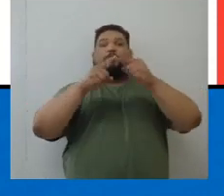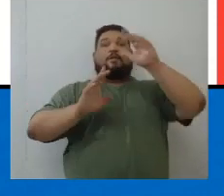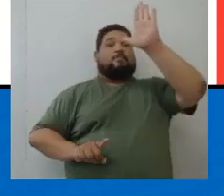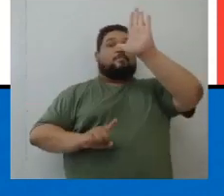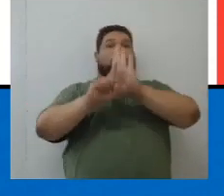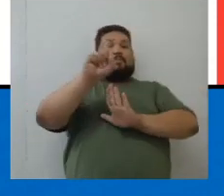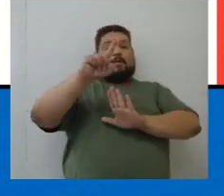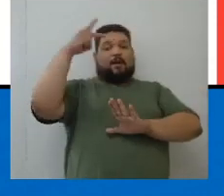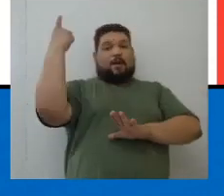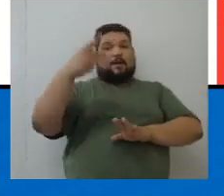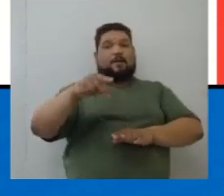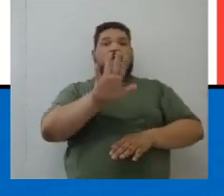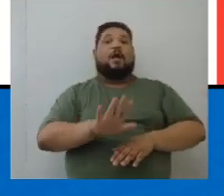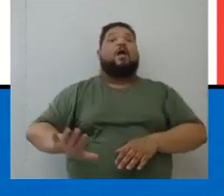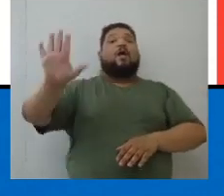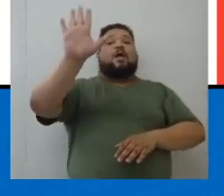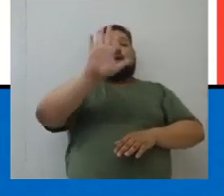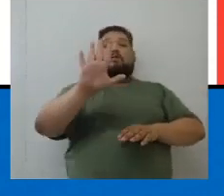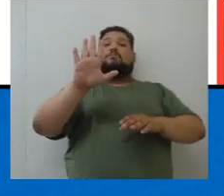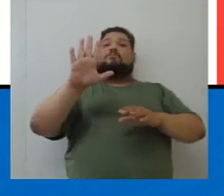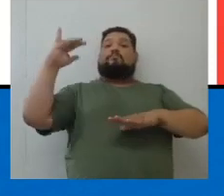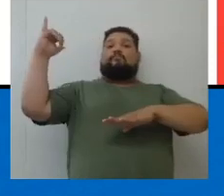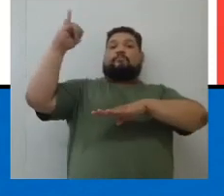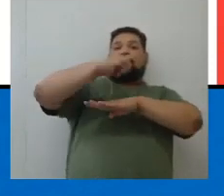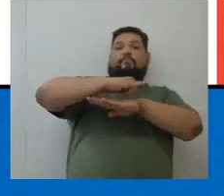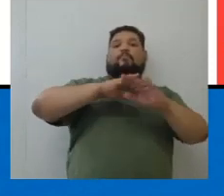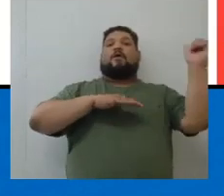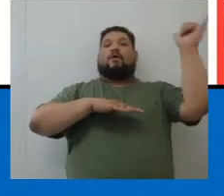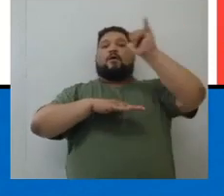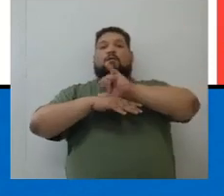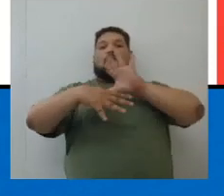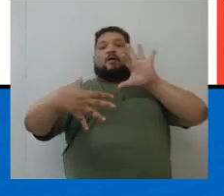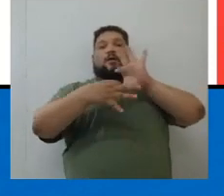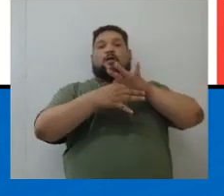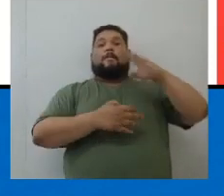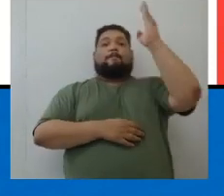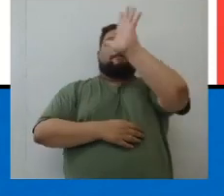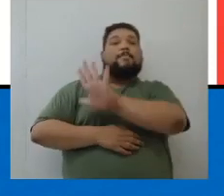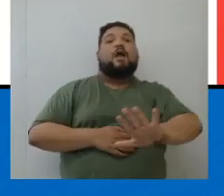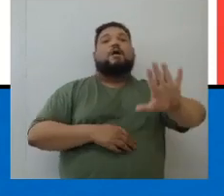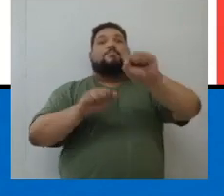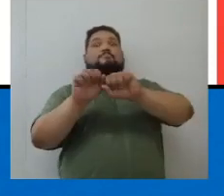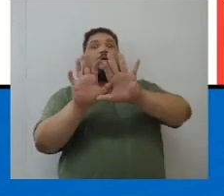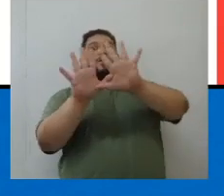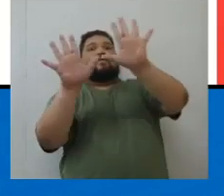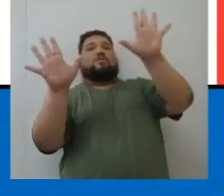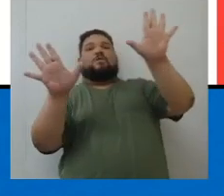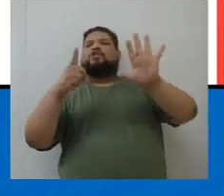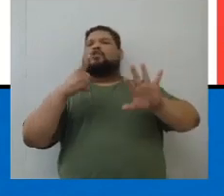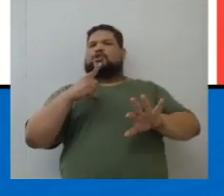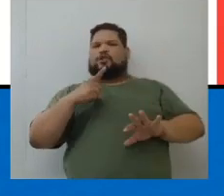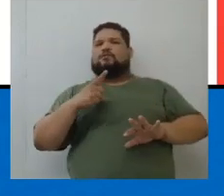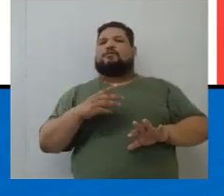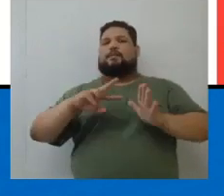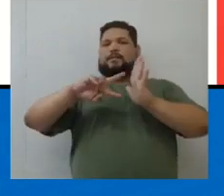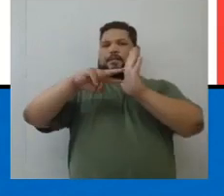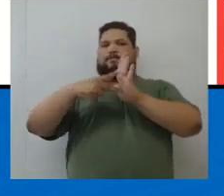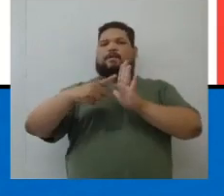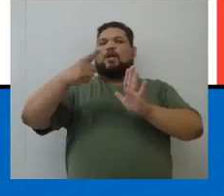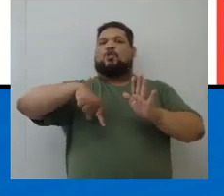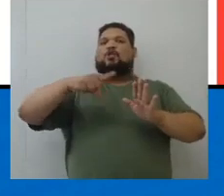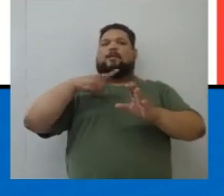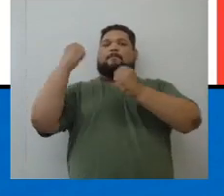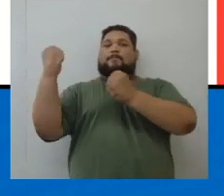tá? Que está interligado a todas as regiões do Brasil. Então isso representa para a gente esse grau de